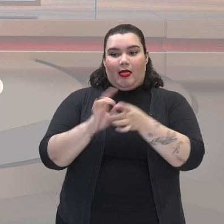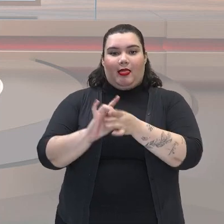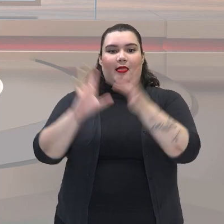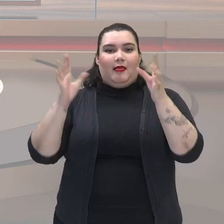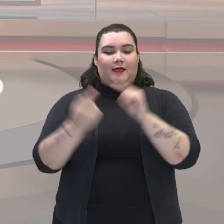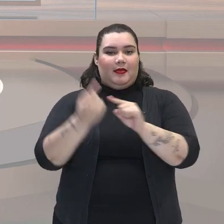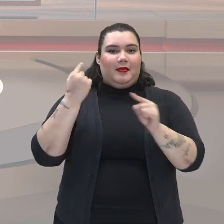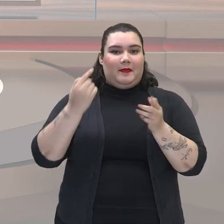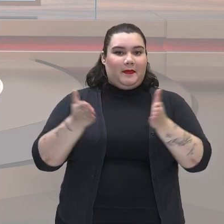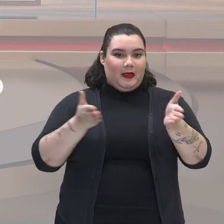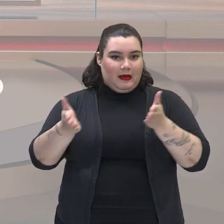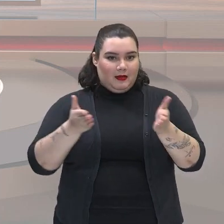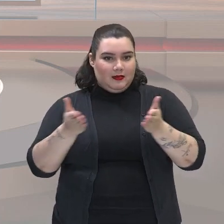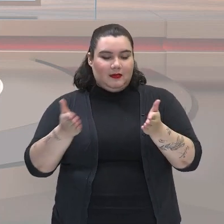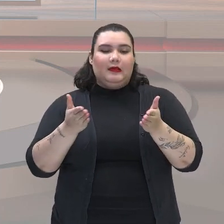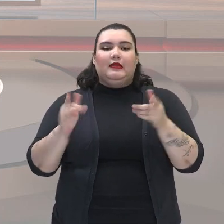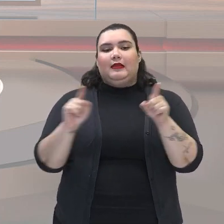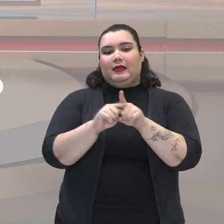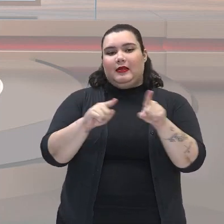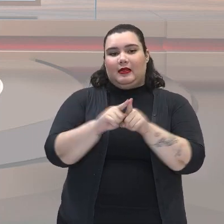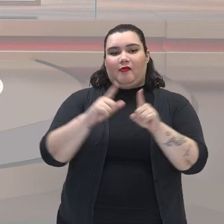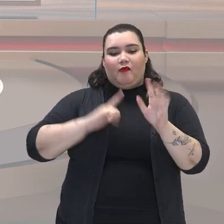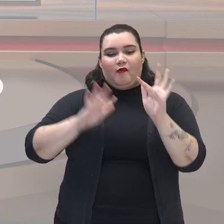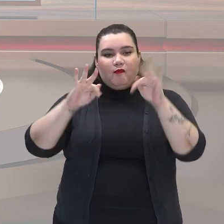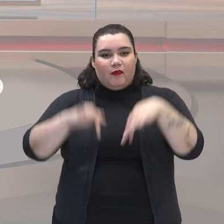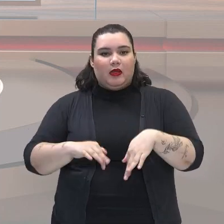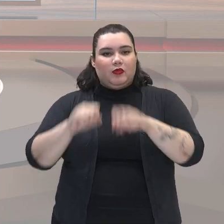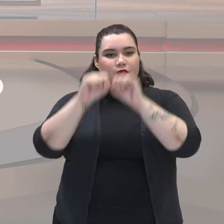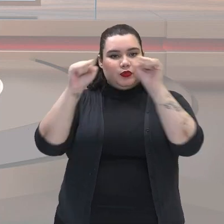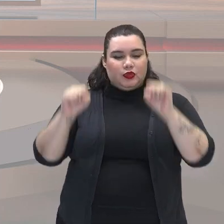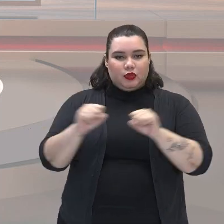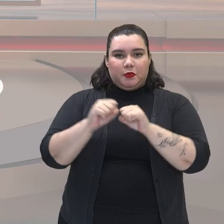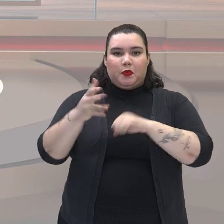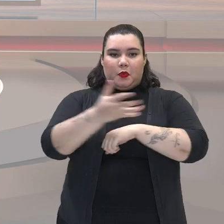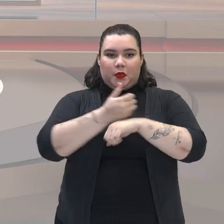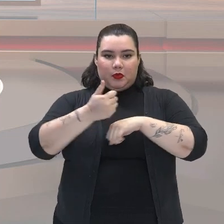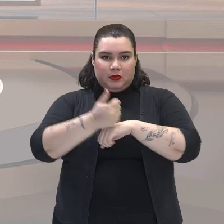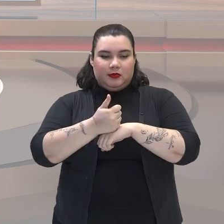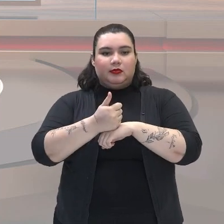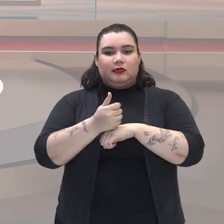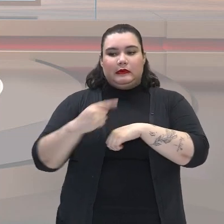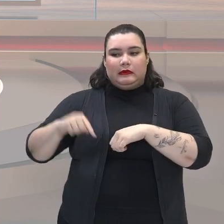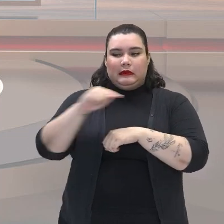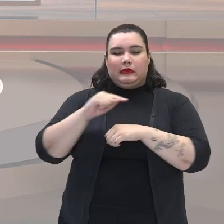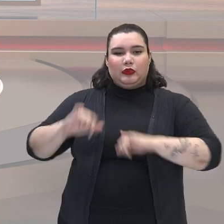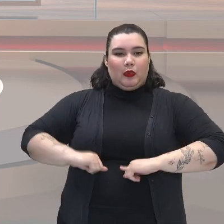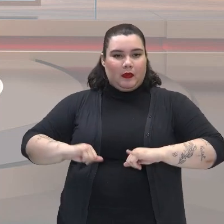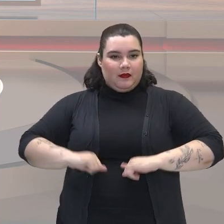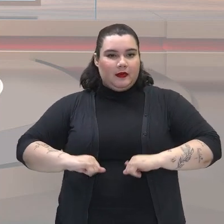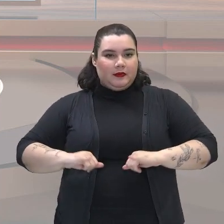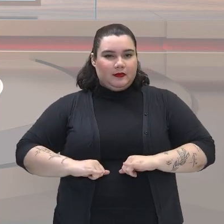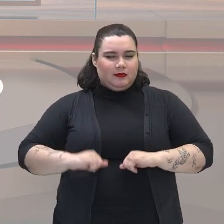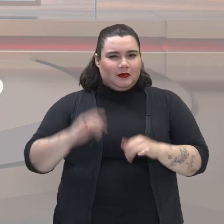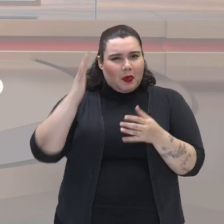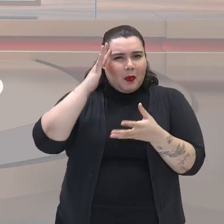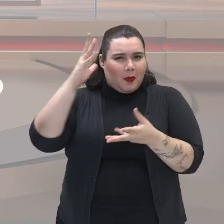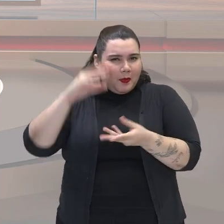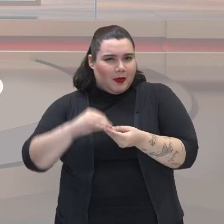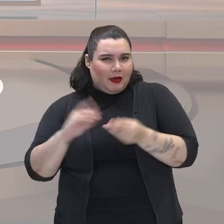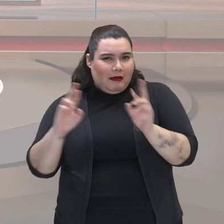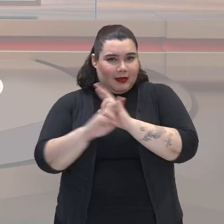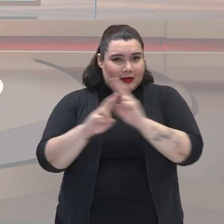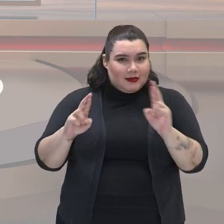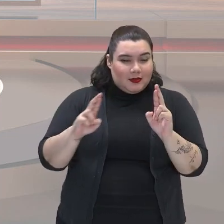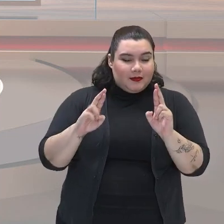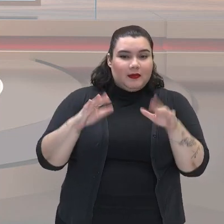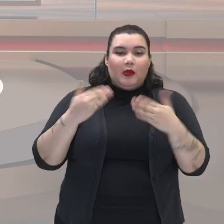regime terão a mesma influência aqui para acabar com o sistema colonialista que lhes oprimia. Dá para entender essa relação? Ou